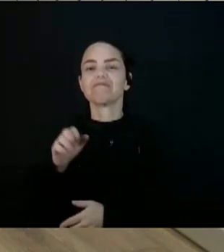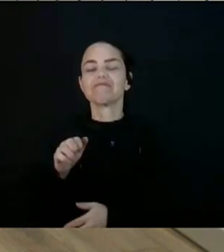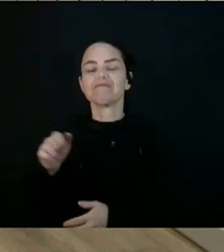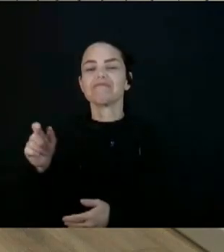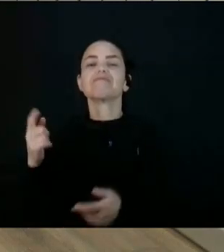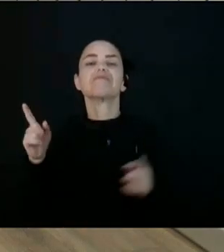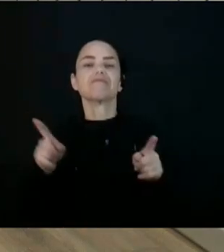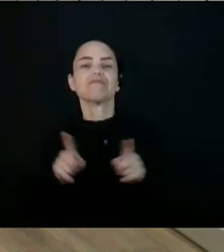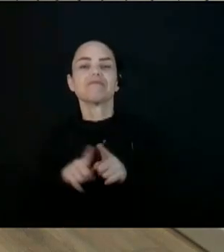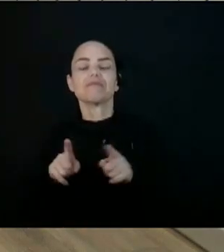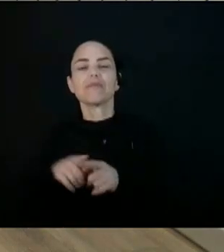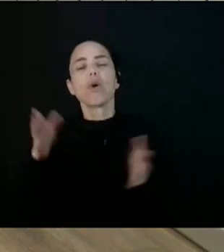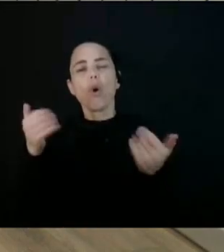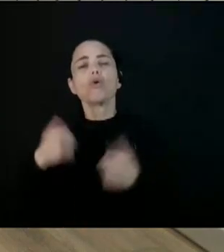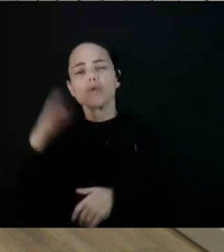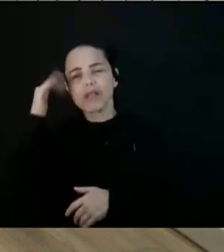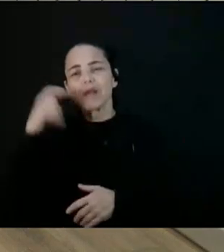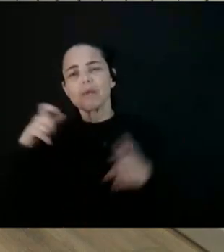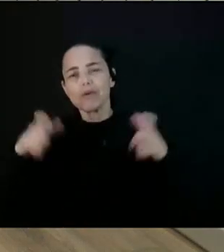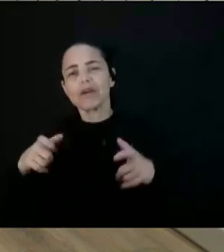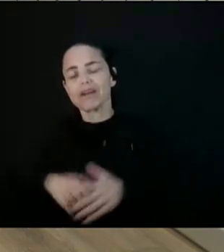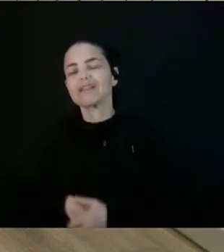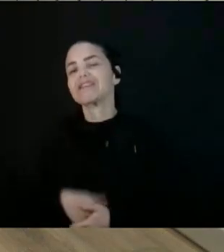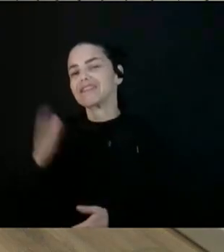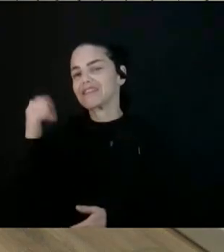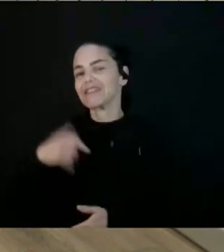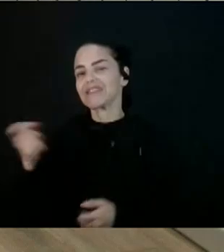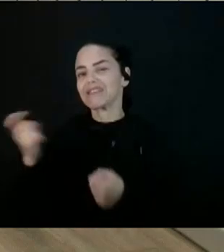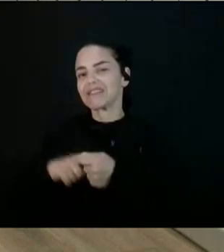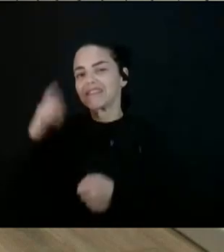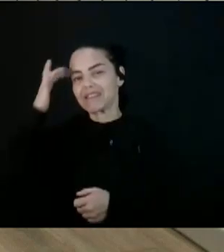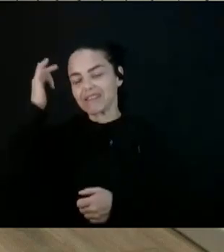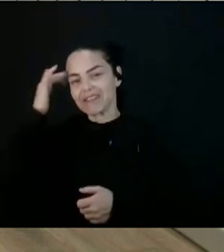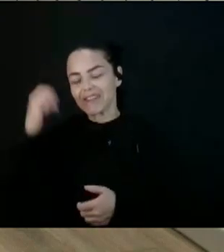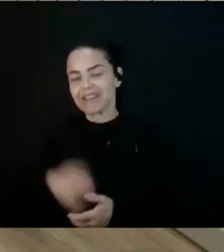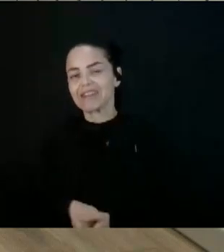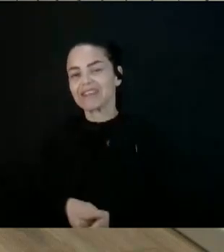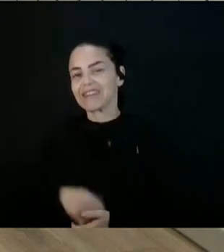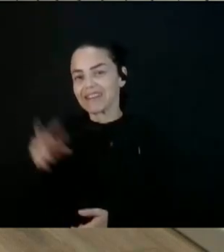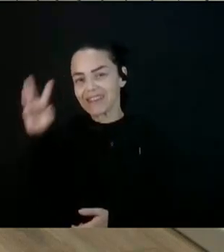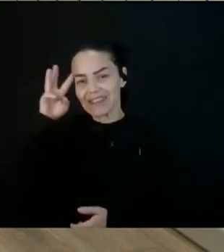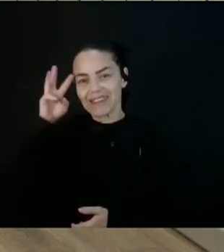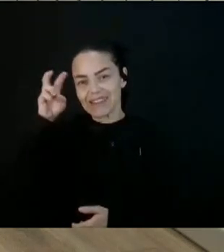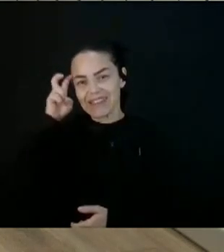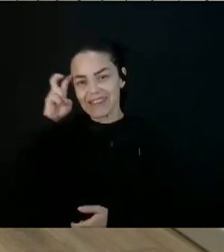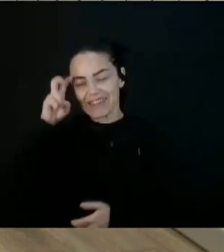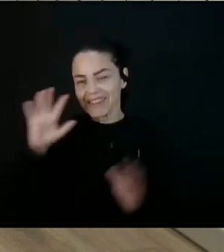bairro Ponte Preta. Eu volto amanhã, na quinta-feira. Até lá. Tchau, tchau.